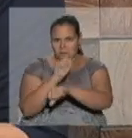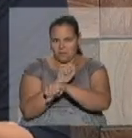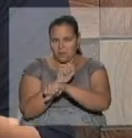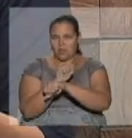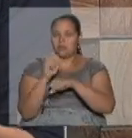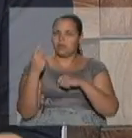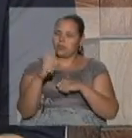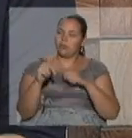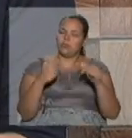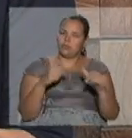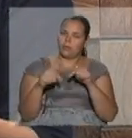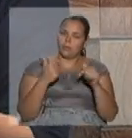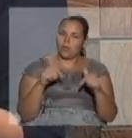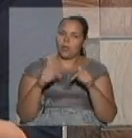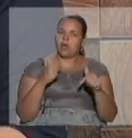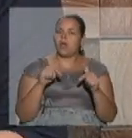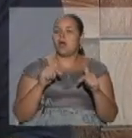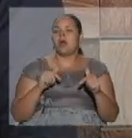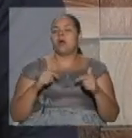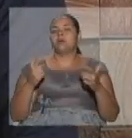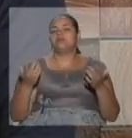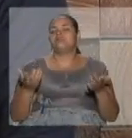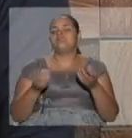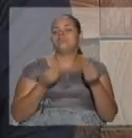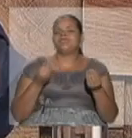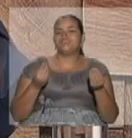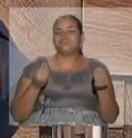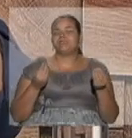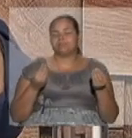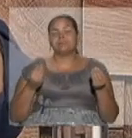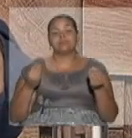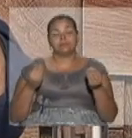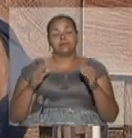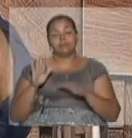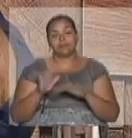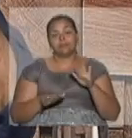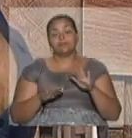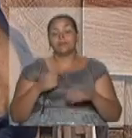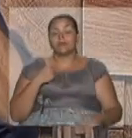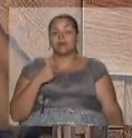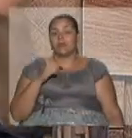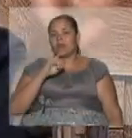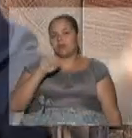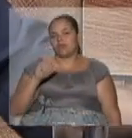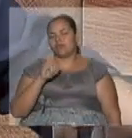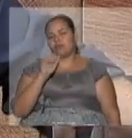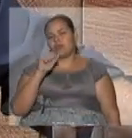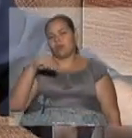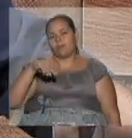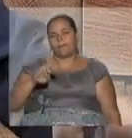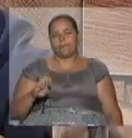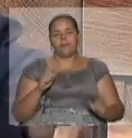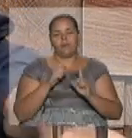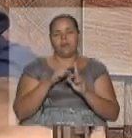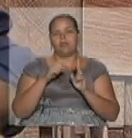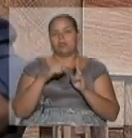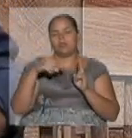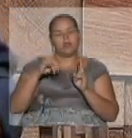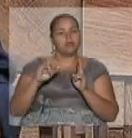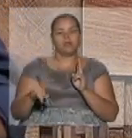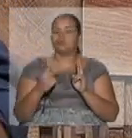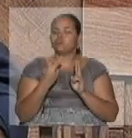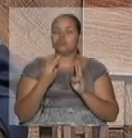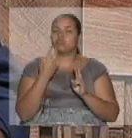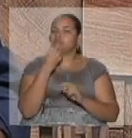seu trabalho, te engessou um pouco? Como é que foi isso? Tem esse lado. Na verdade, Jaime Nair nunca parou, a dupla nunca parou,